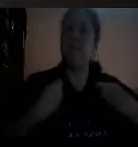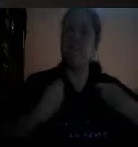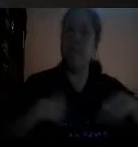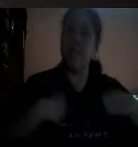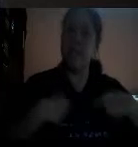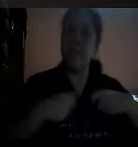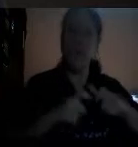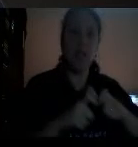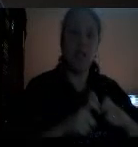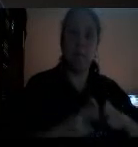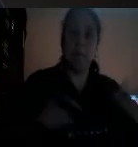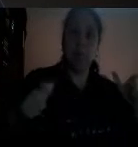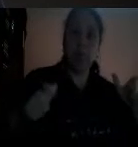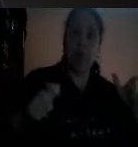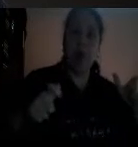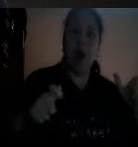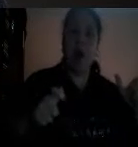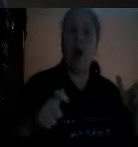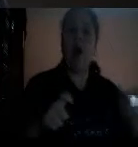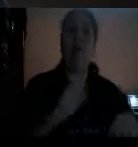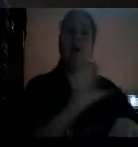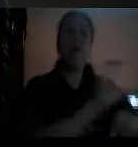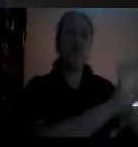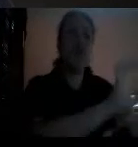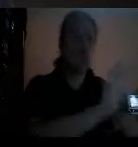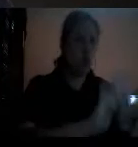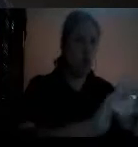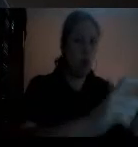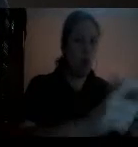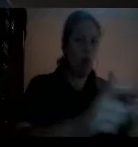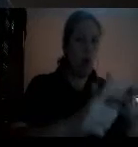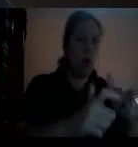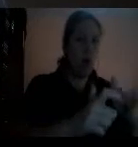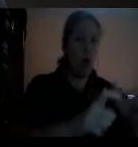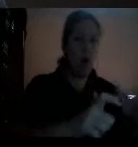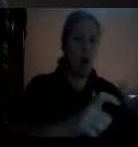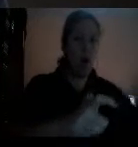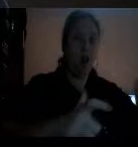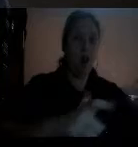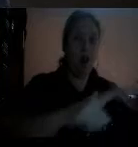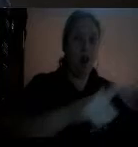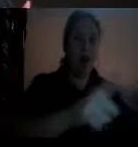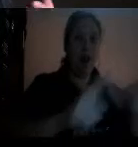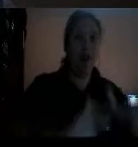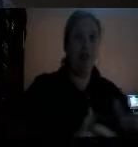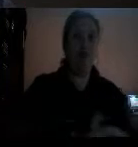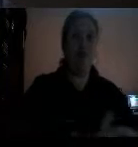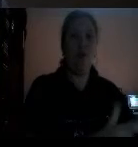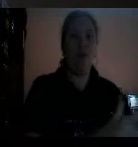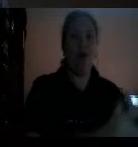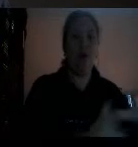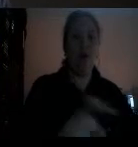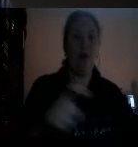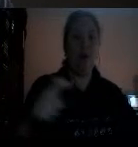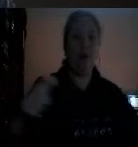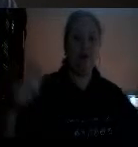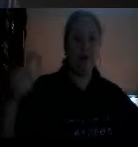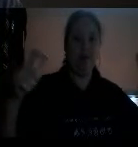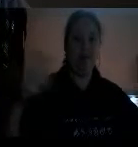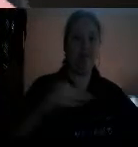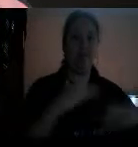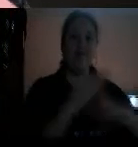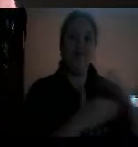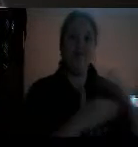à sua coleção, para que possa, enfim, o quê? Progredir ao máximo, chegar ao seu estágio máximo de